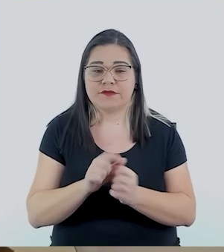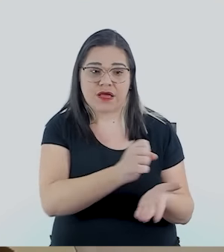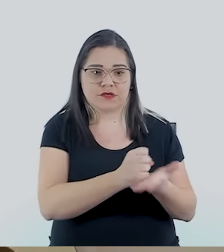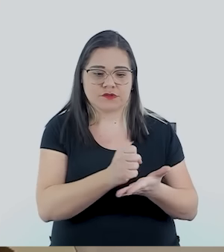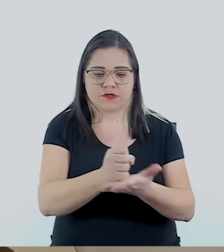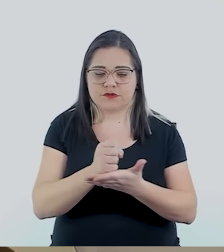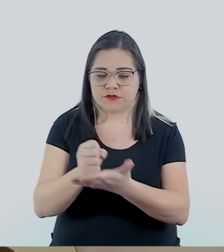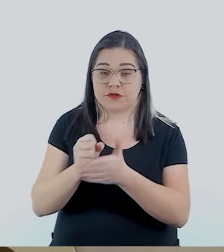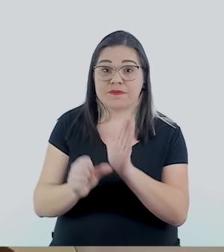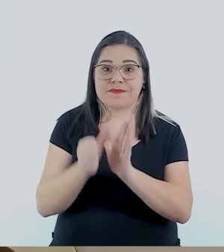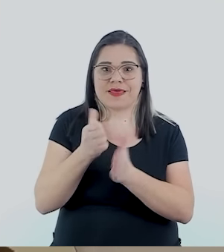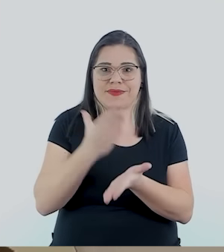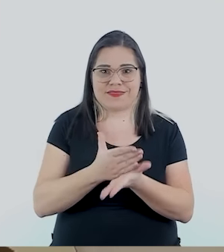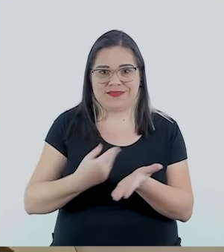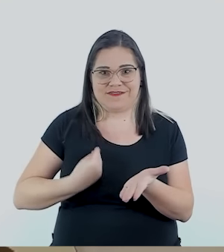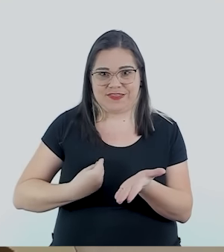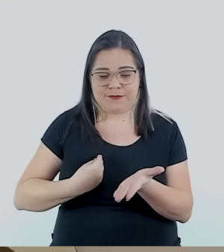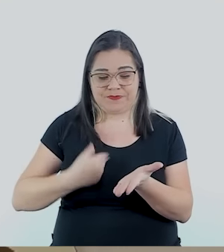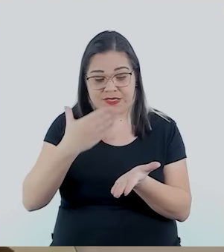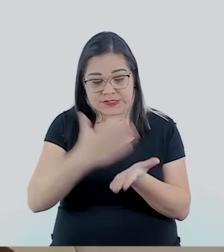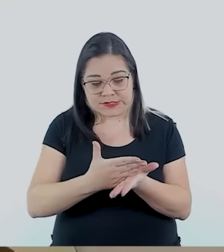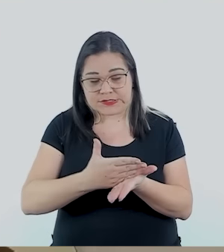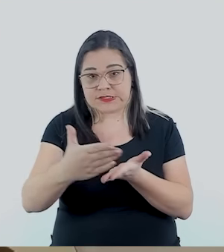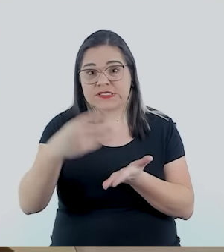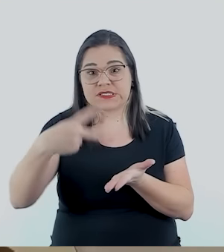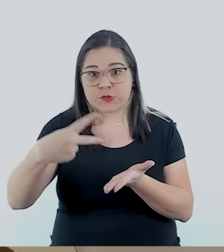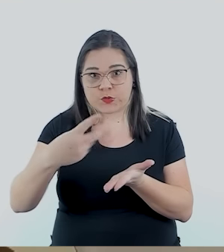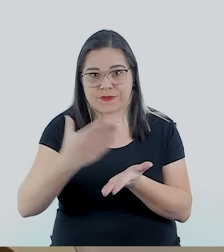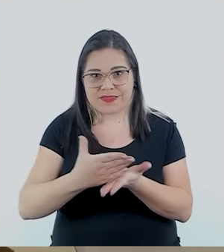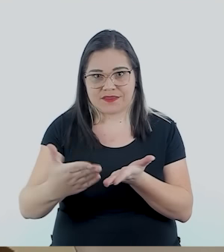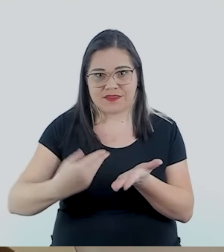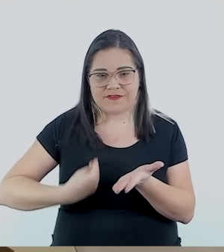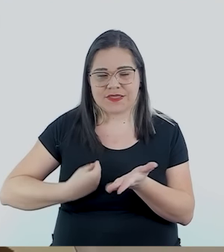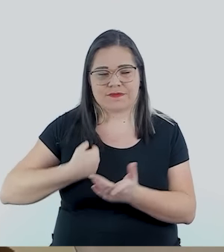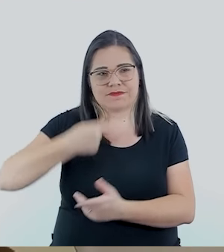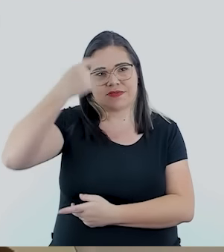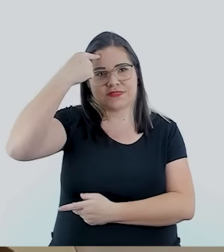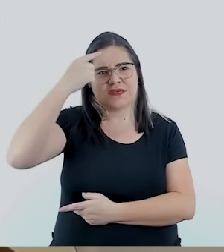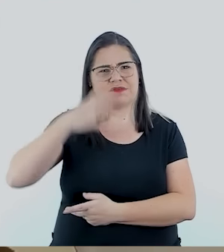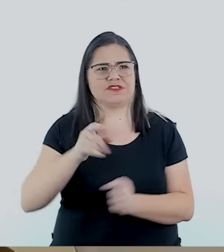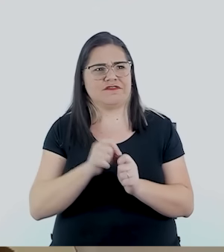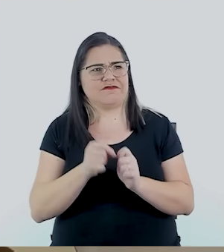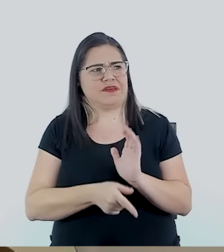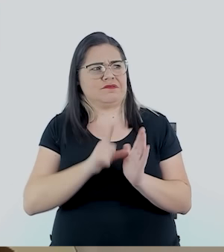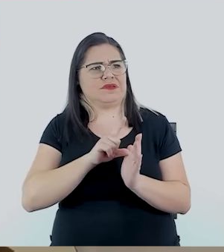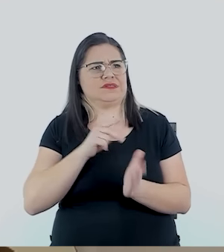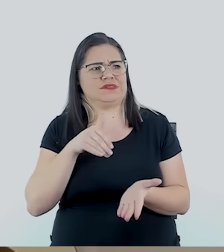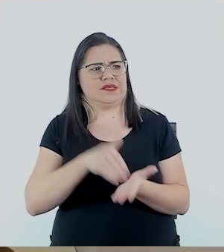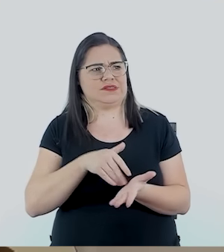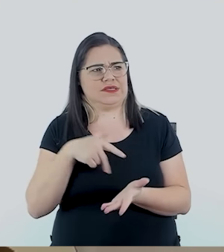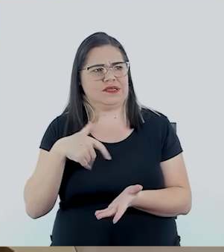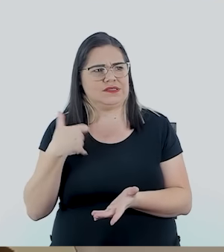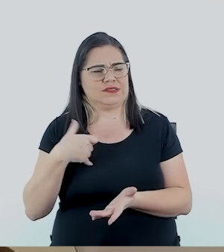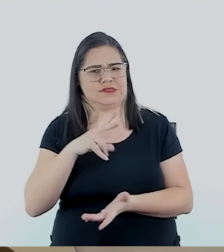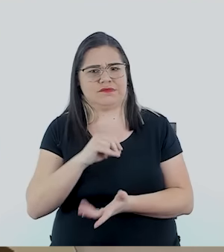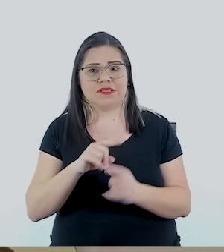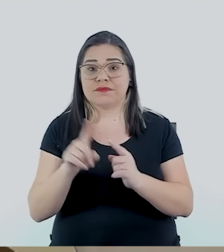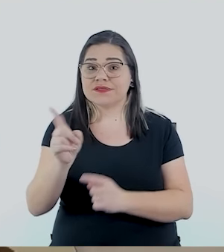ajuda na primeira metade da vida na segunda metade da vida as pessoas partem do princípio que elas tinham que ter feito tudo isso até os 50 e na